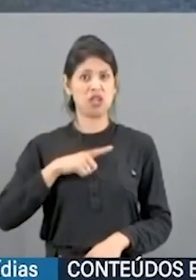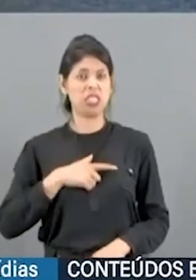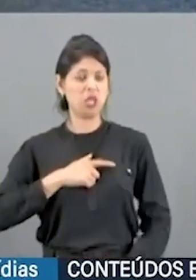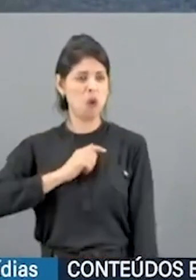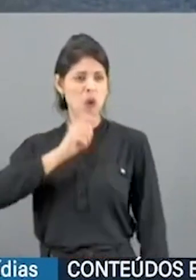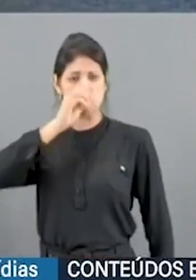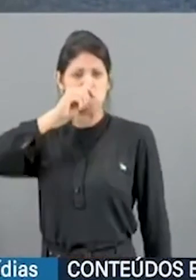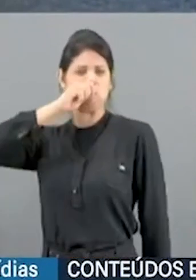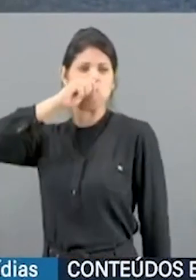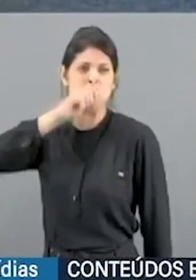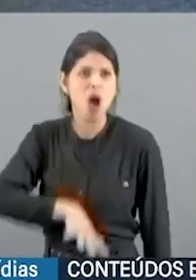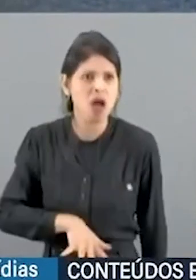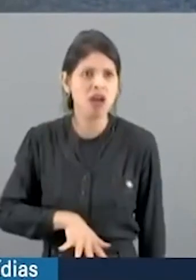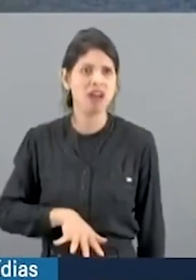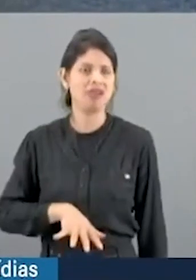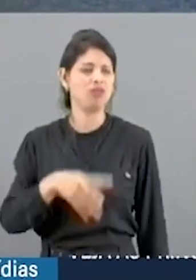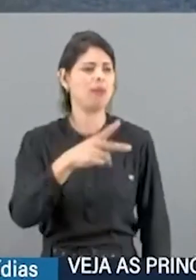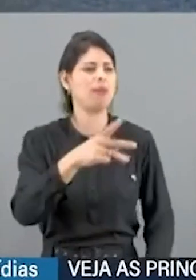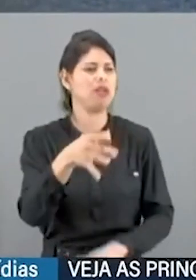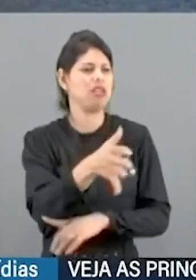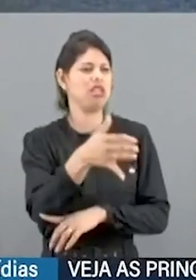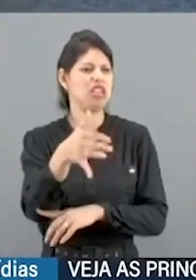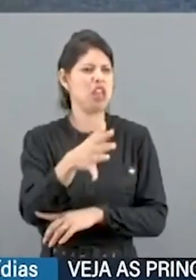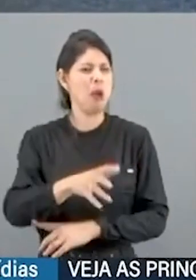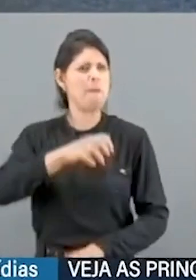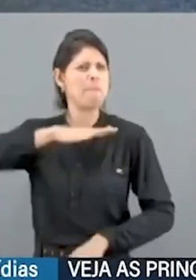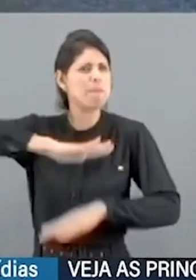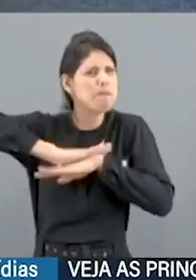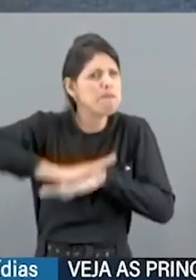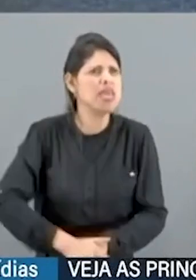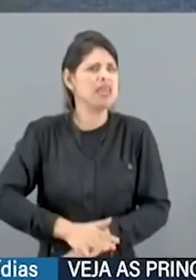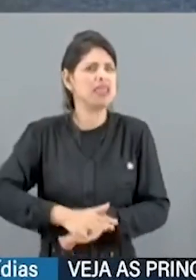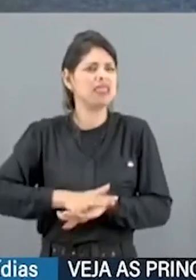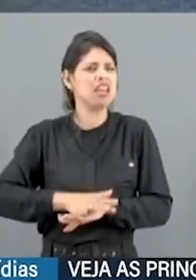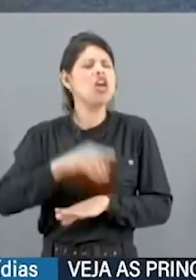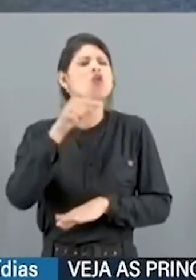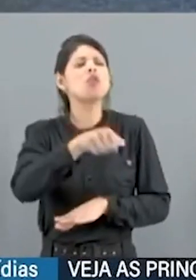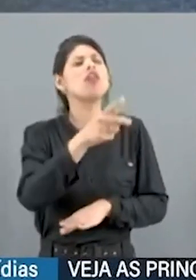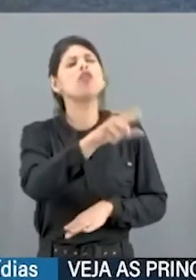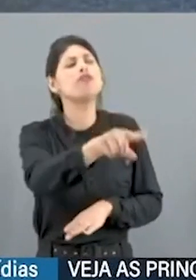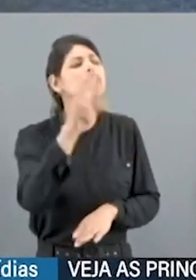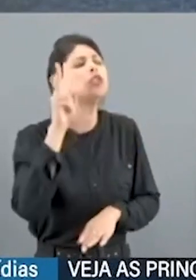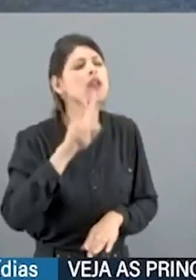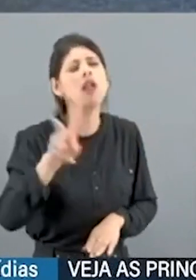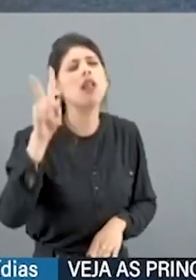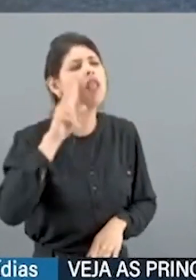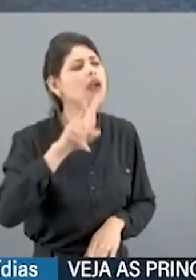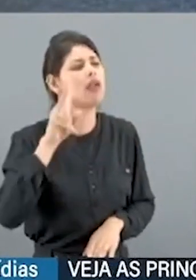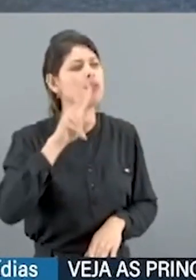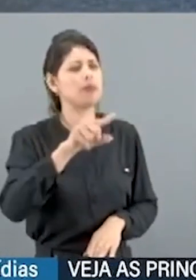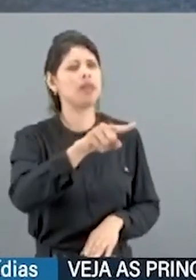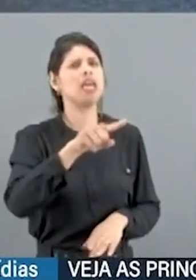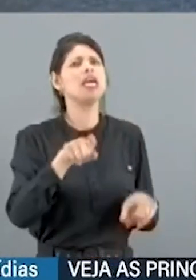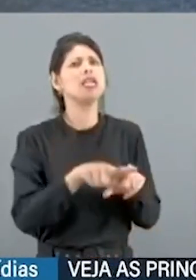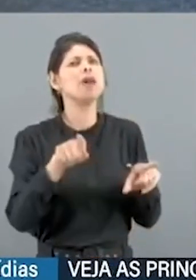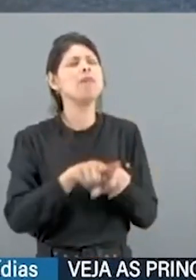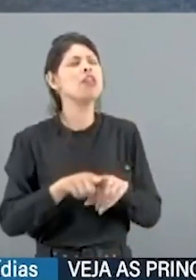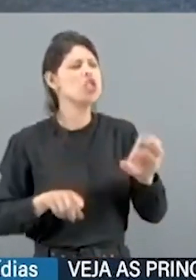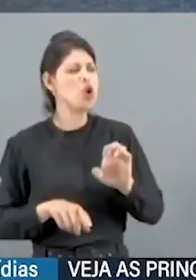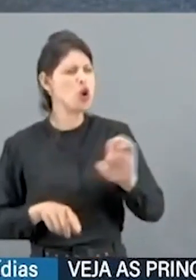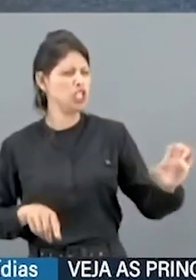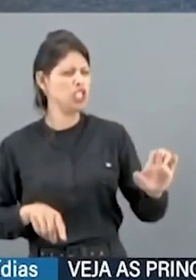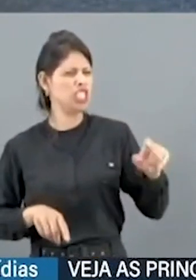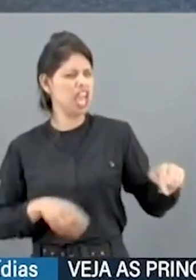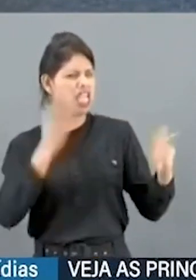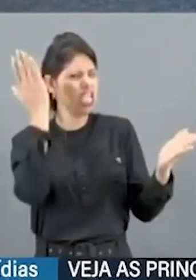pisoteia quero que o senhor conviva com isso que os senhores que a esquerda Que